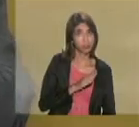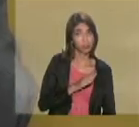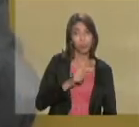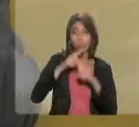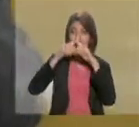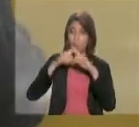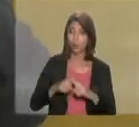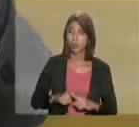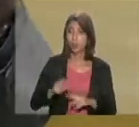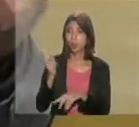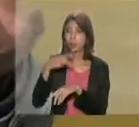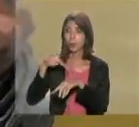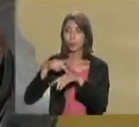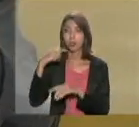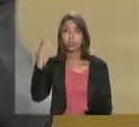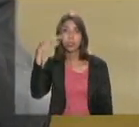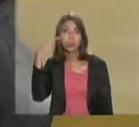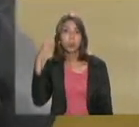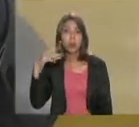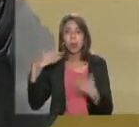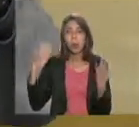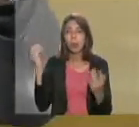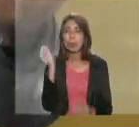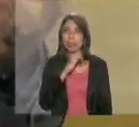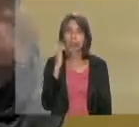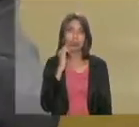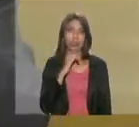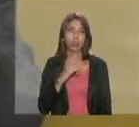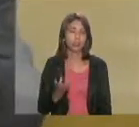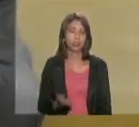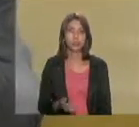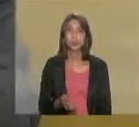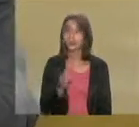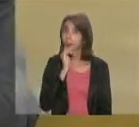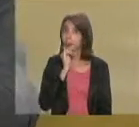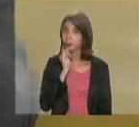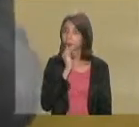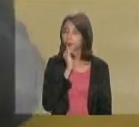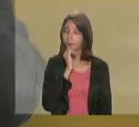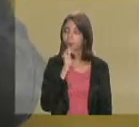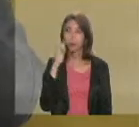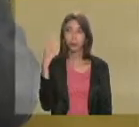com um campeonato na Espanha ou na Itália. Por exemplo,